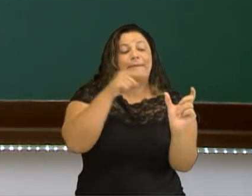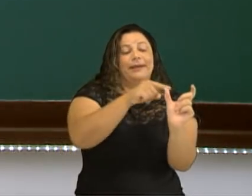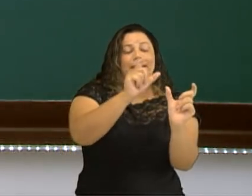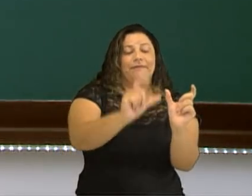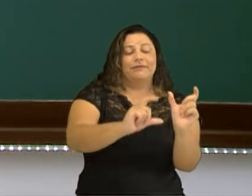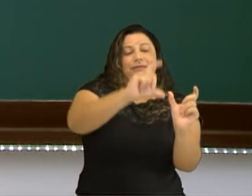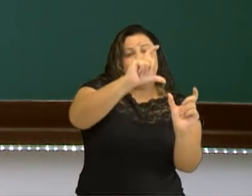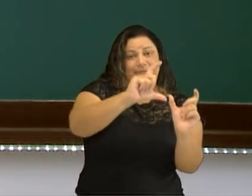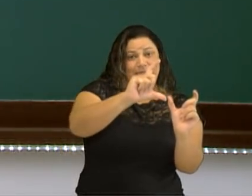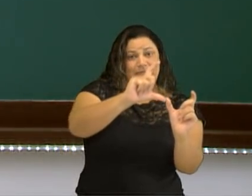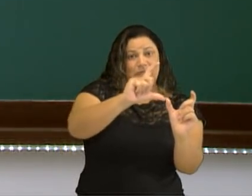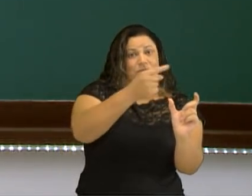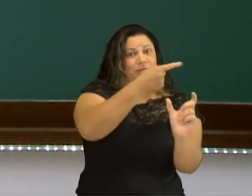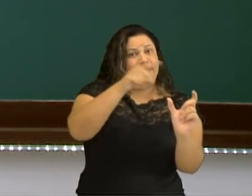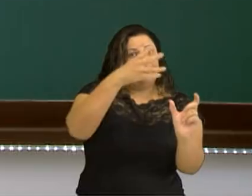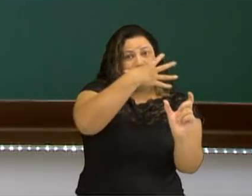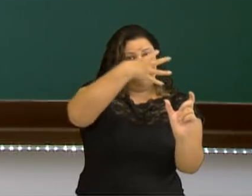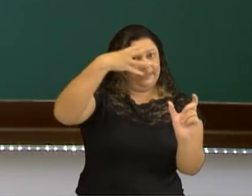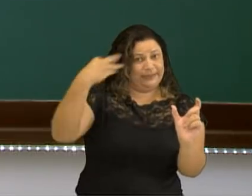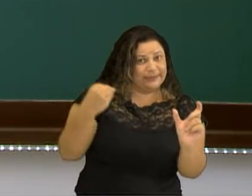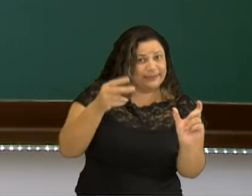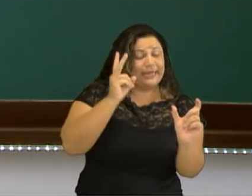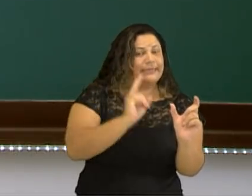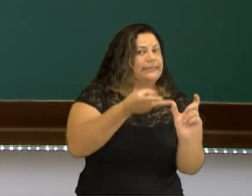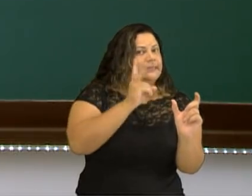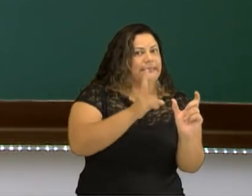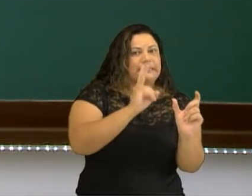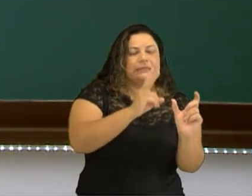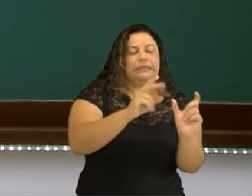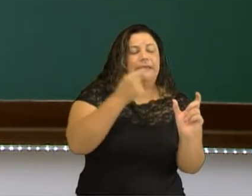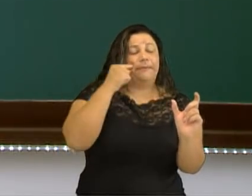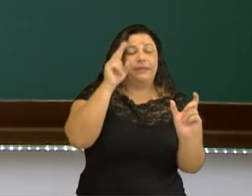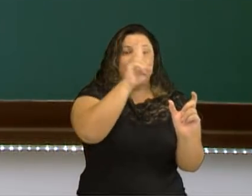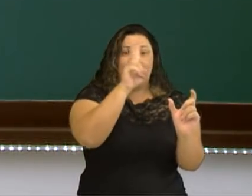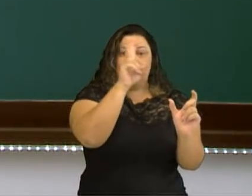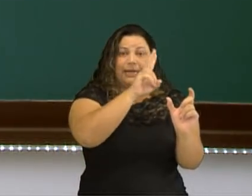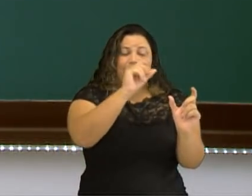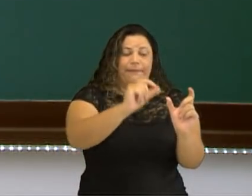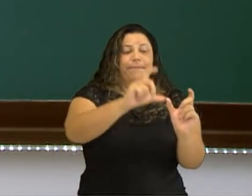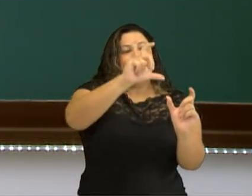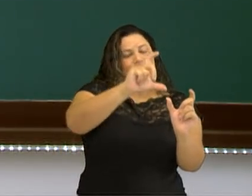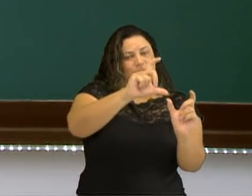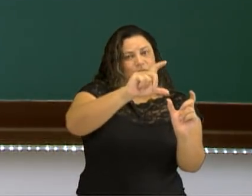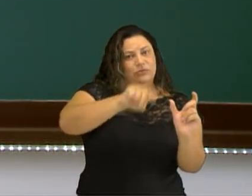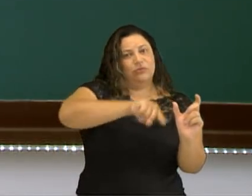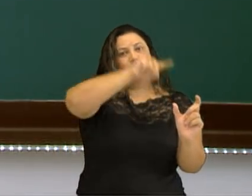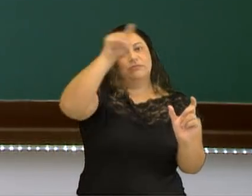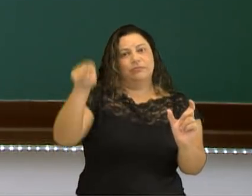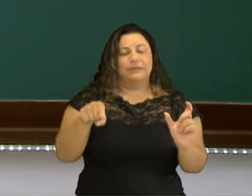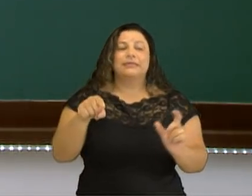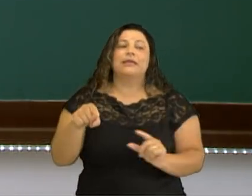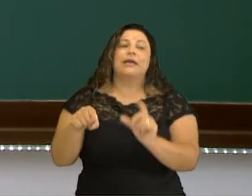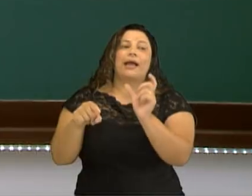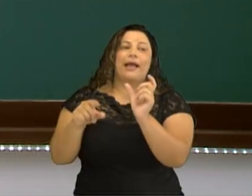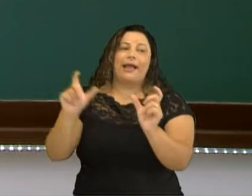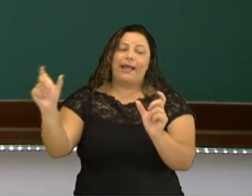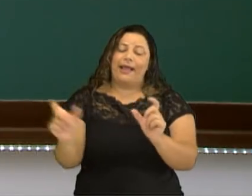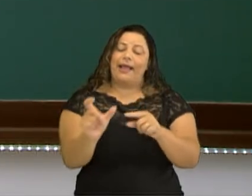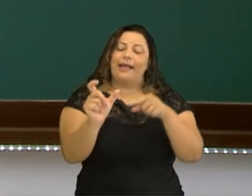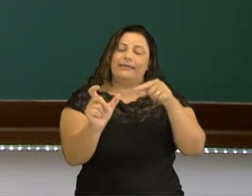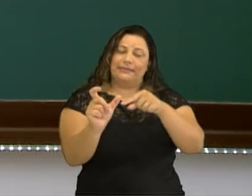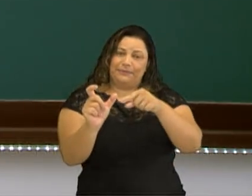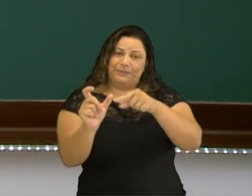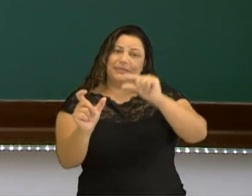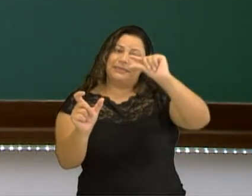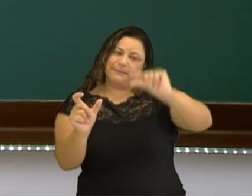gênero, não se esqueça, sempre que for escrever esse nome, lembre-se que tem que ser com uma letra maiúscula. E aí nós temos a espécie do